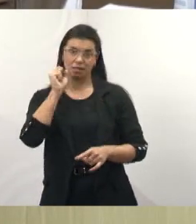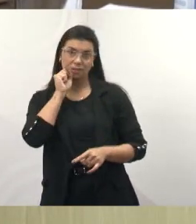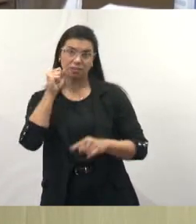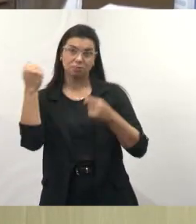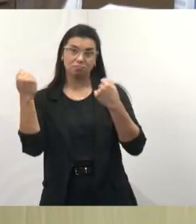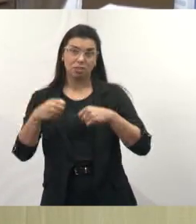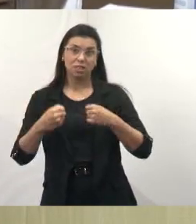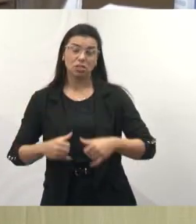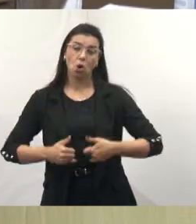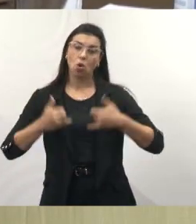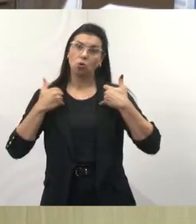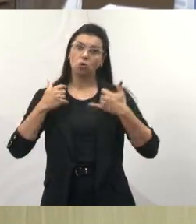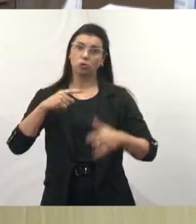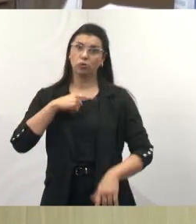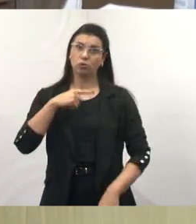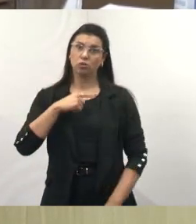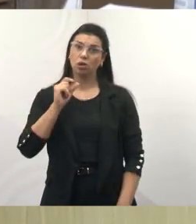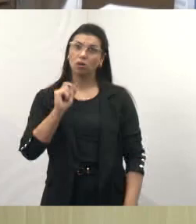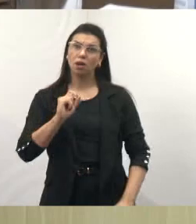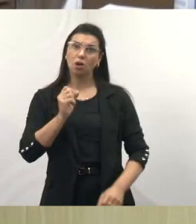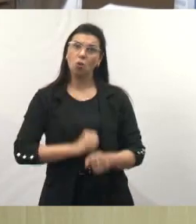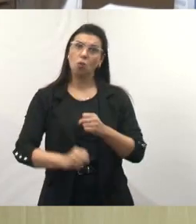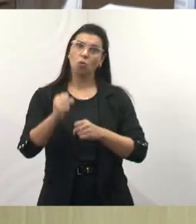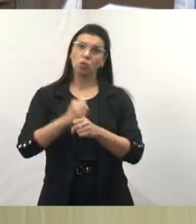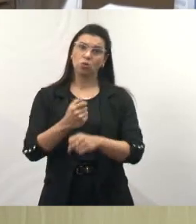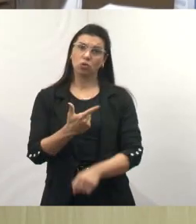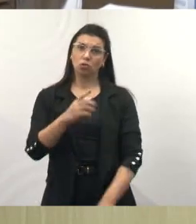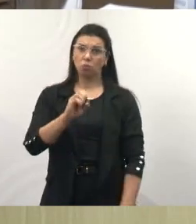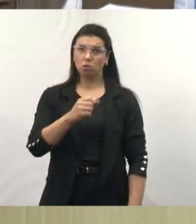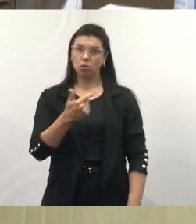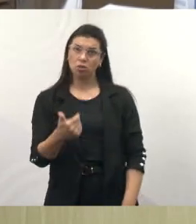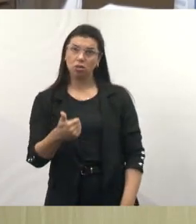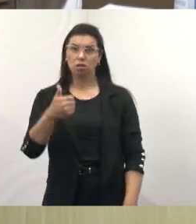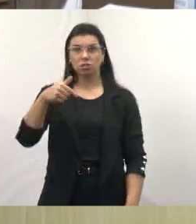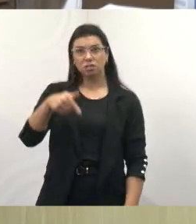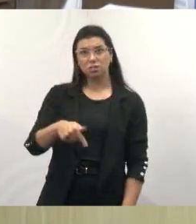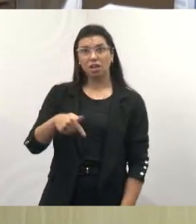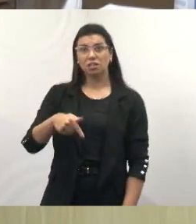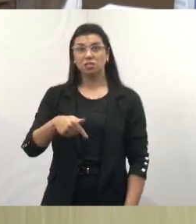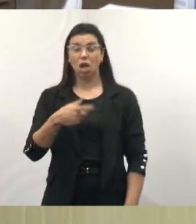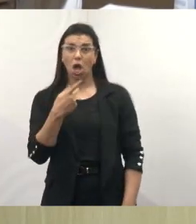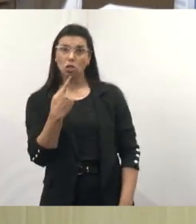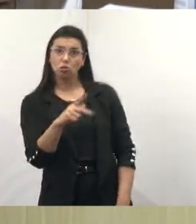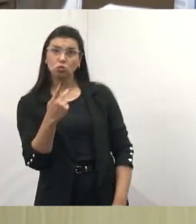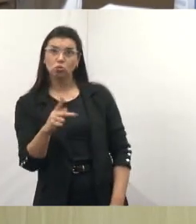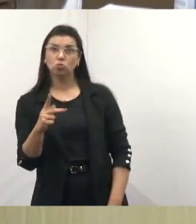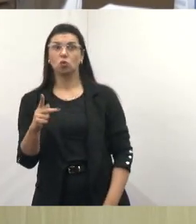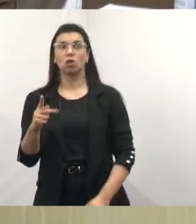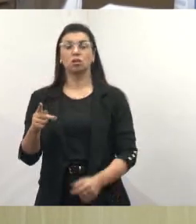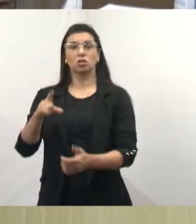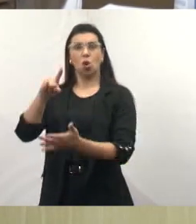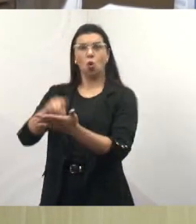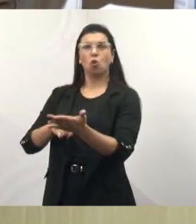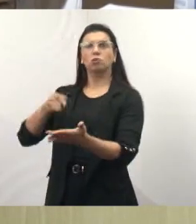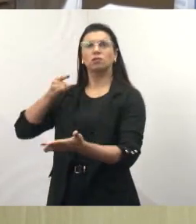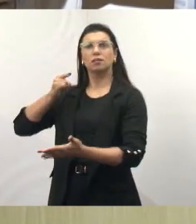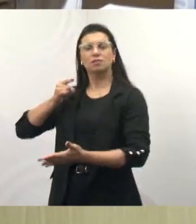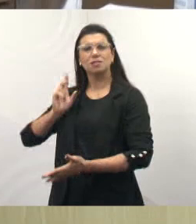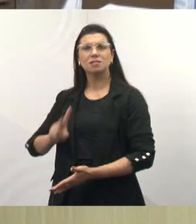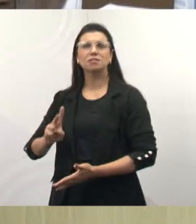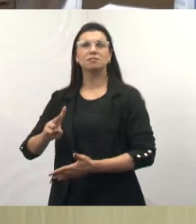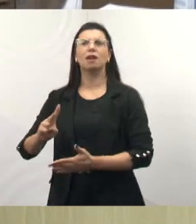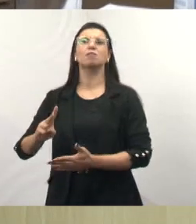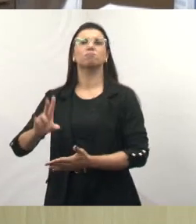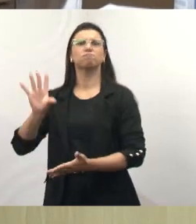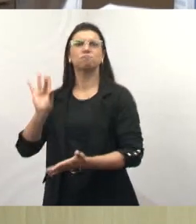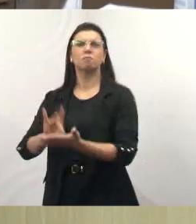que eu tenho orgulho, desde 2017 que eu estou aqui, as suas contas sempre serem aprovadas. Então, fica aqui o meu parabéns